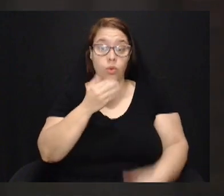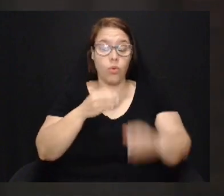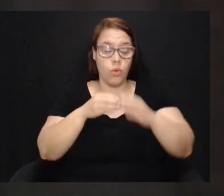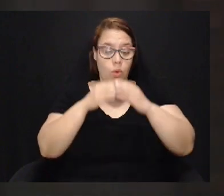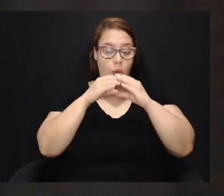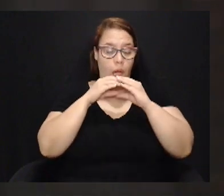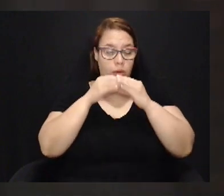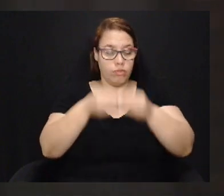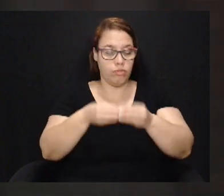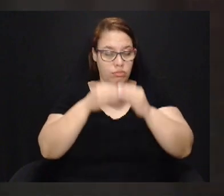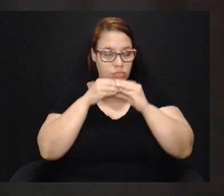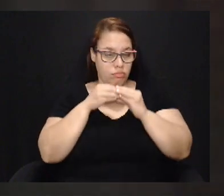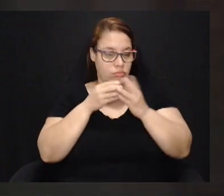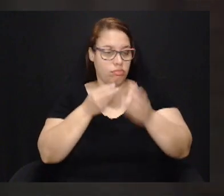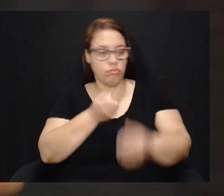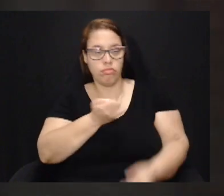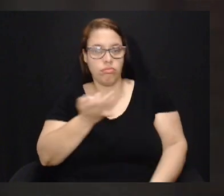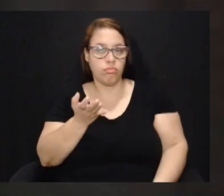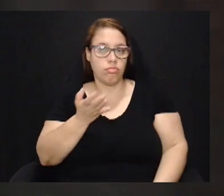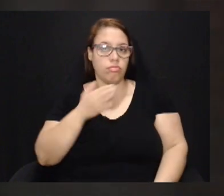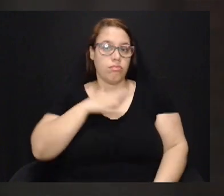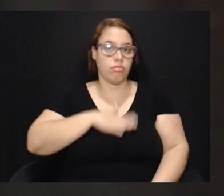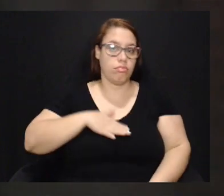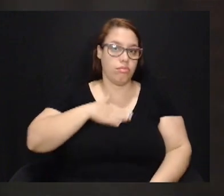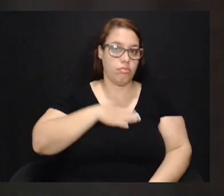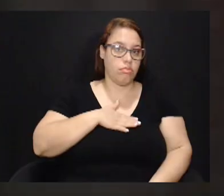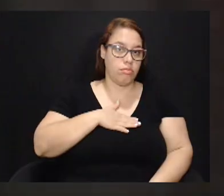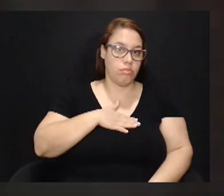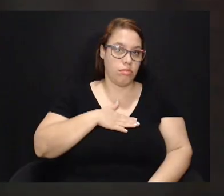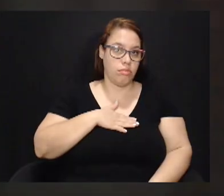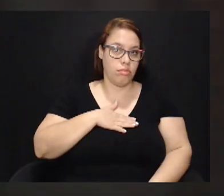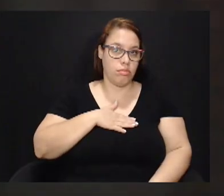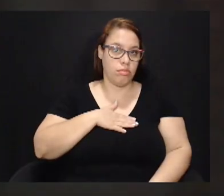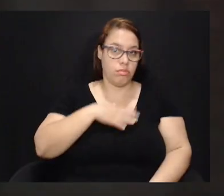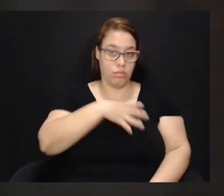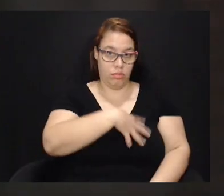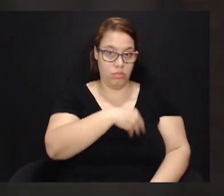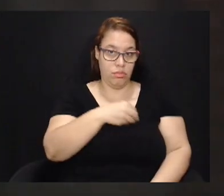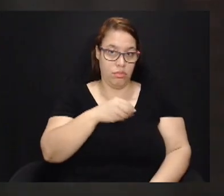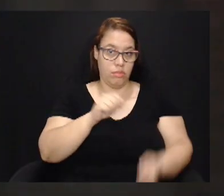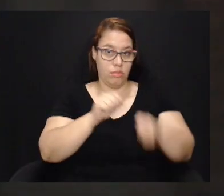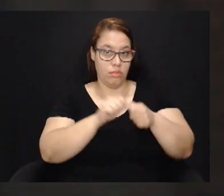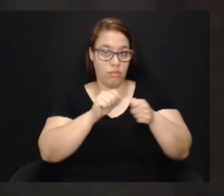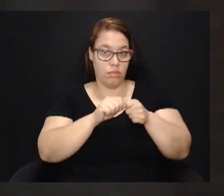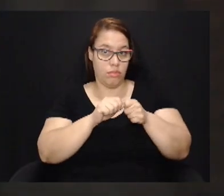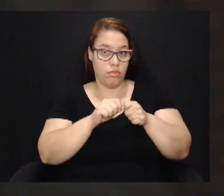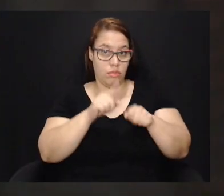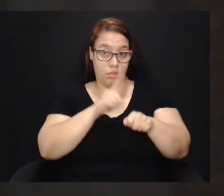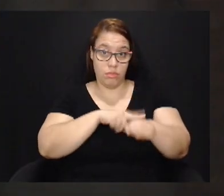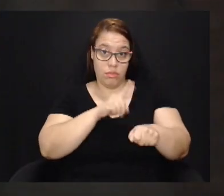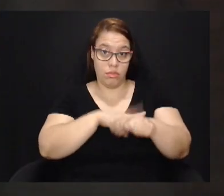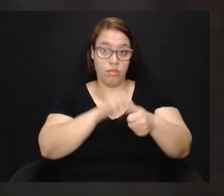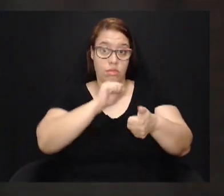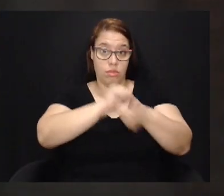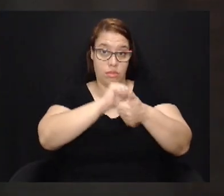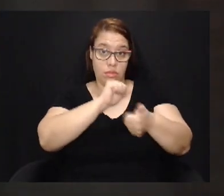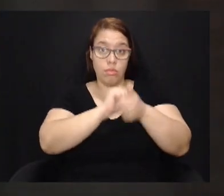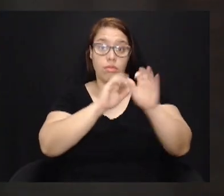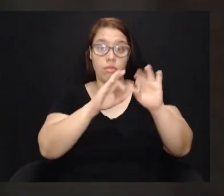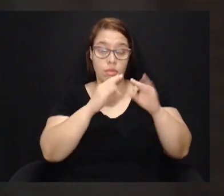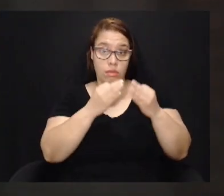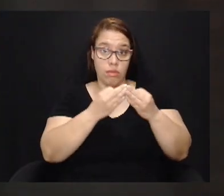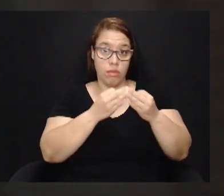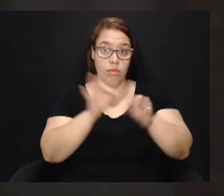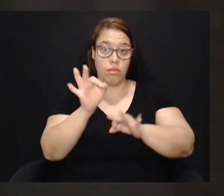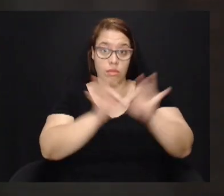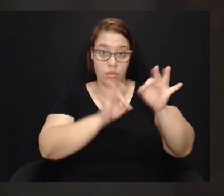essa coisa que vai me trazer um prazer. Traz os filhos, traz o marido, vamos pegar um tempo de qualidade com a família, vamos preparar isso aqui